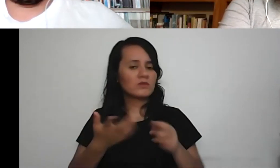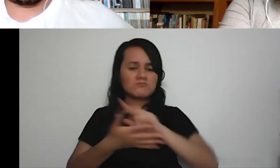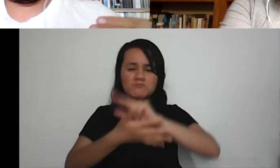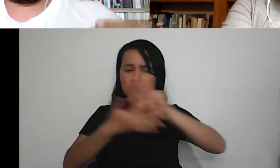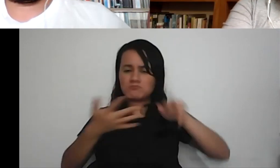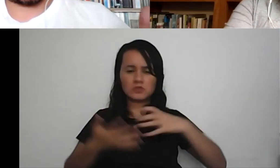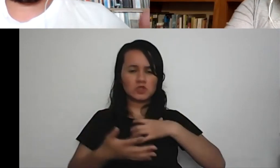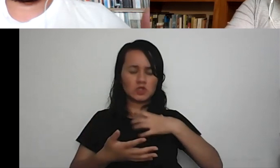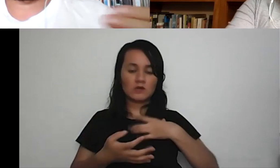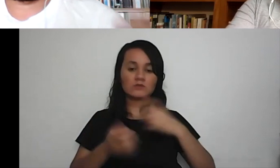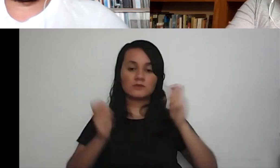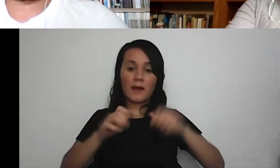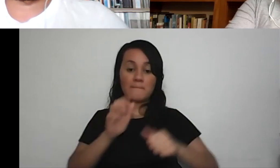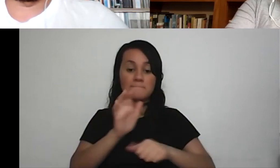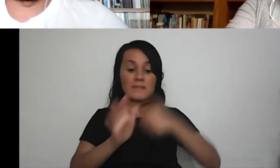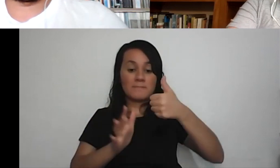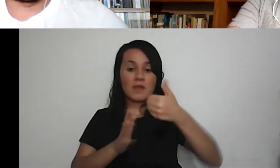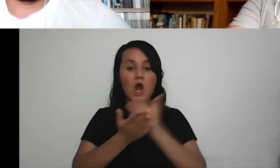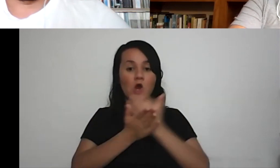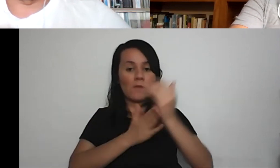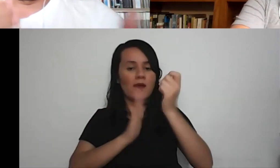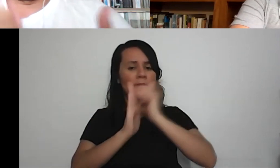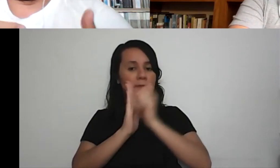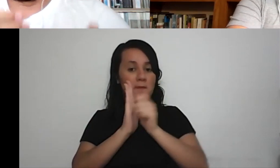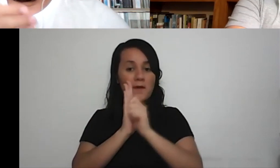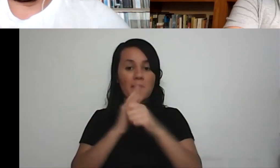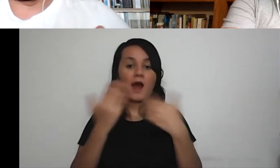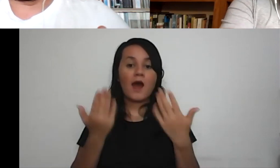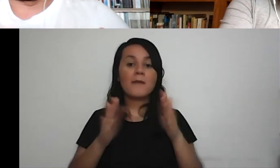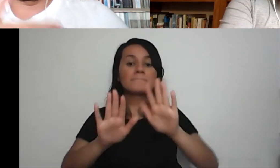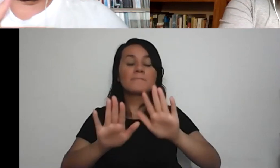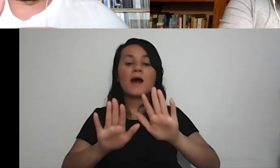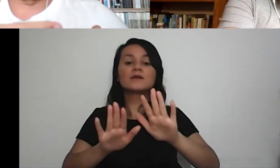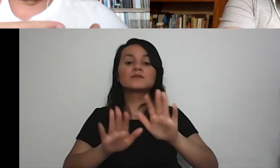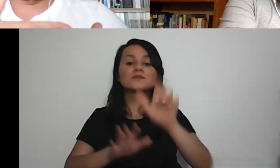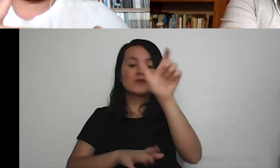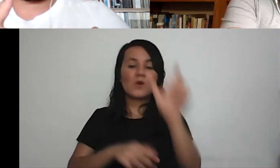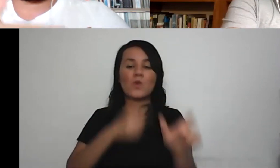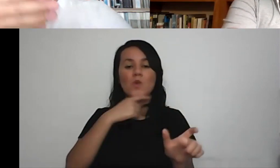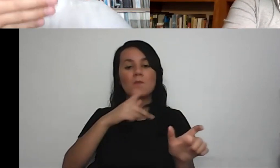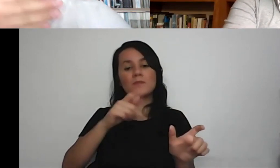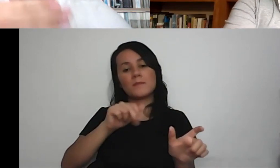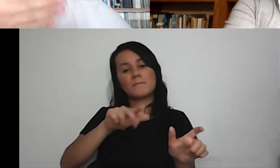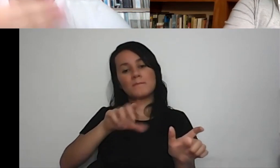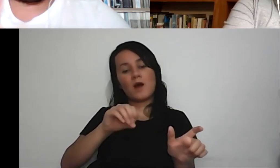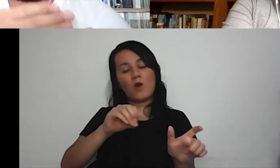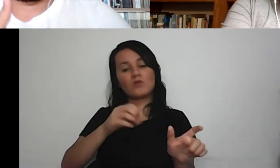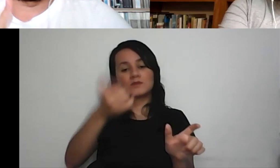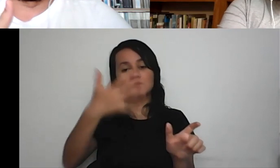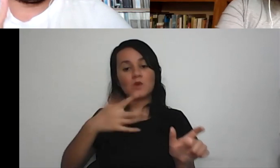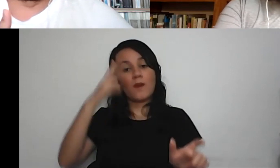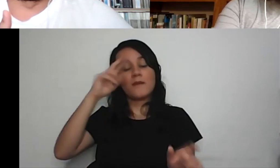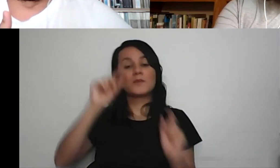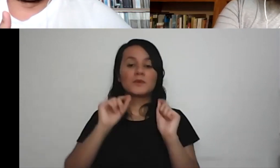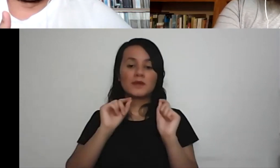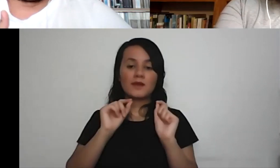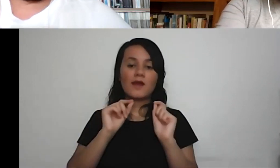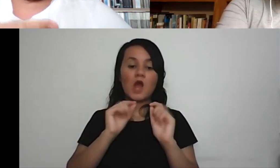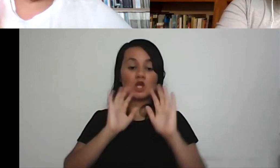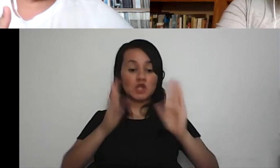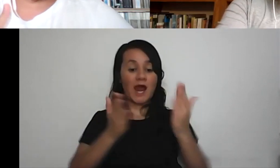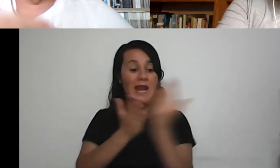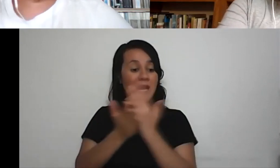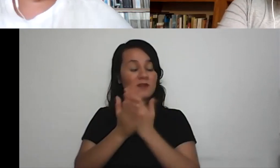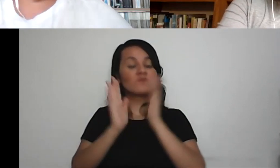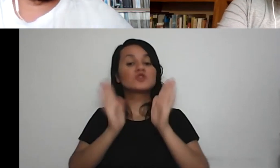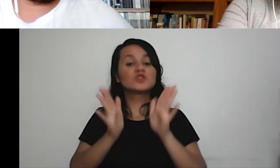essa primeira parte da travessia, né? Agora, o que o Paulo Henrique fez lembrar é que, uma vez que vira o livro, o